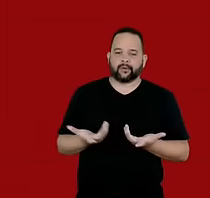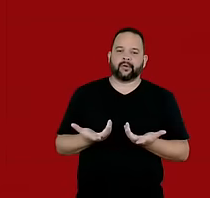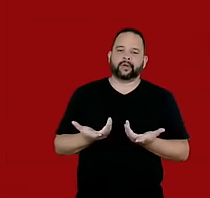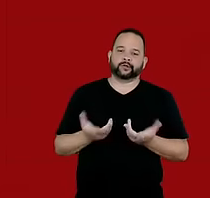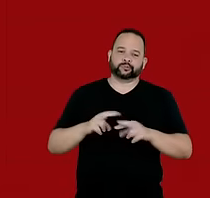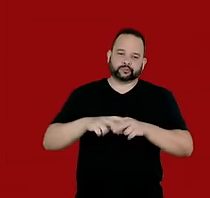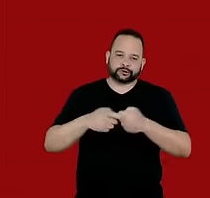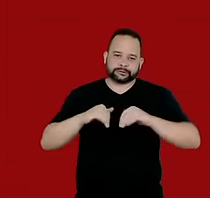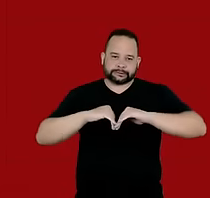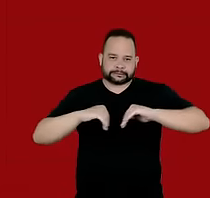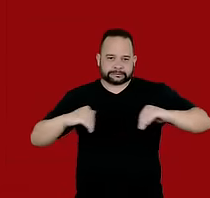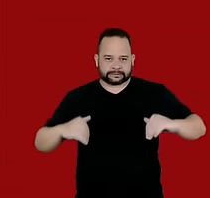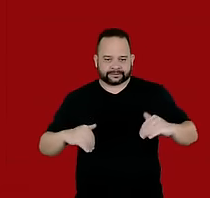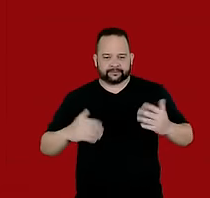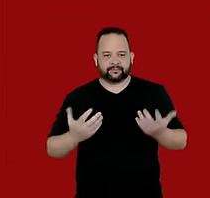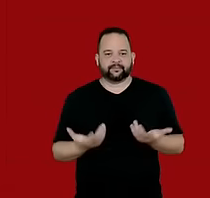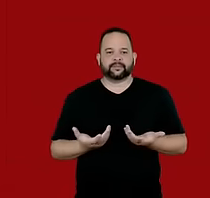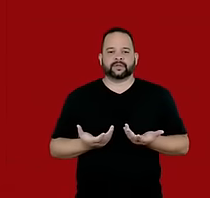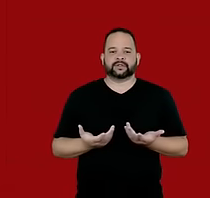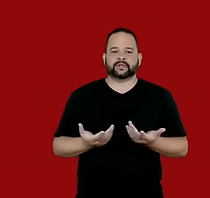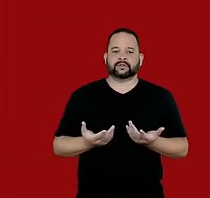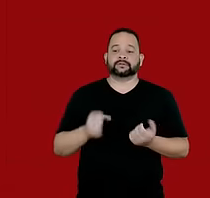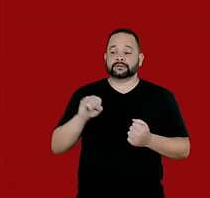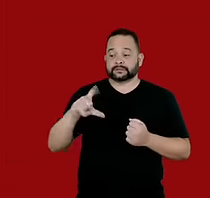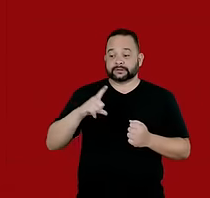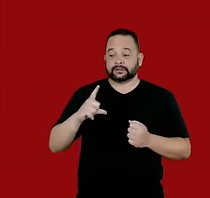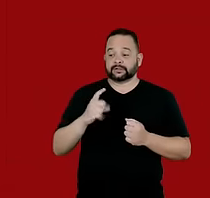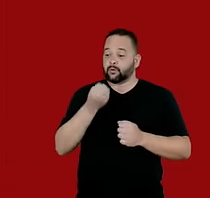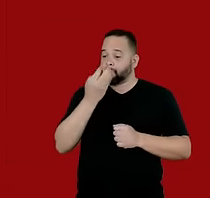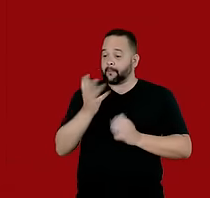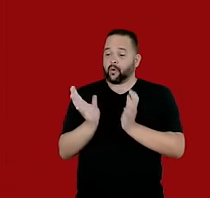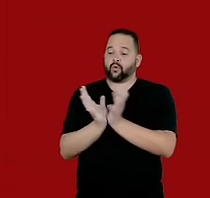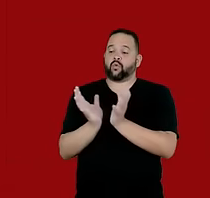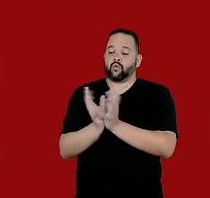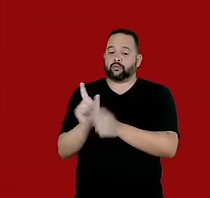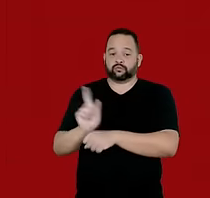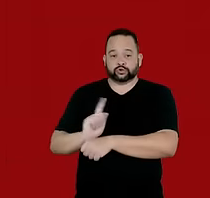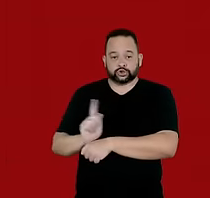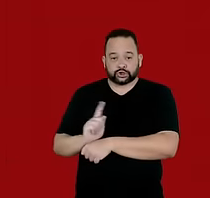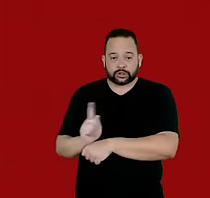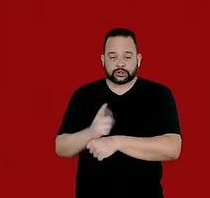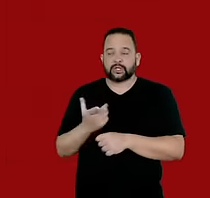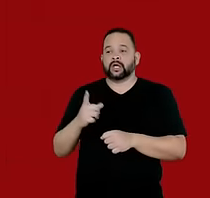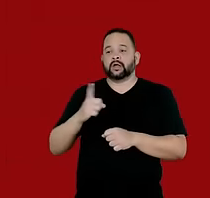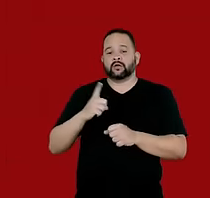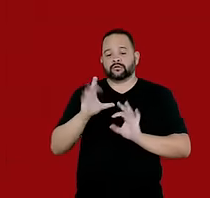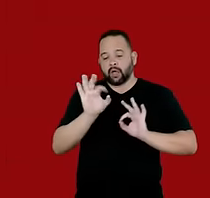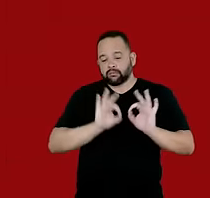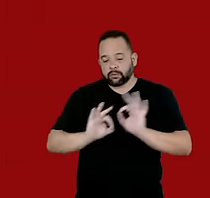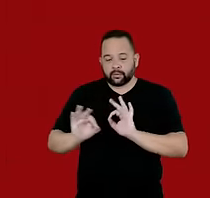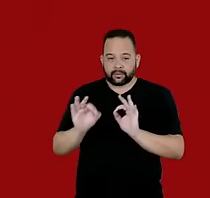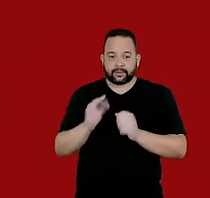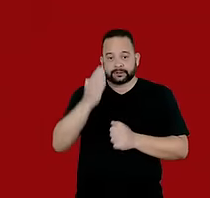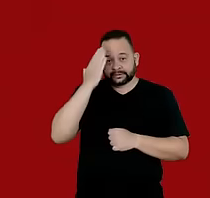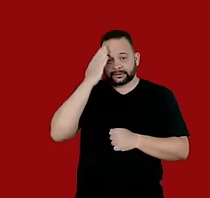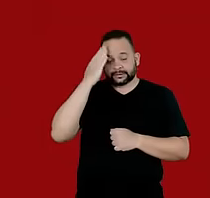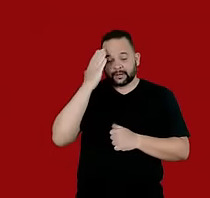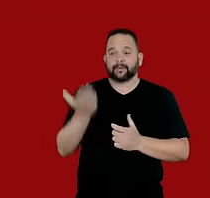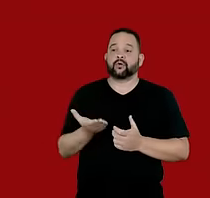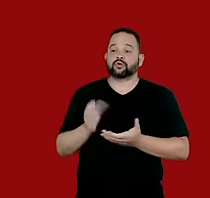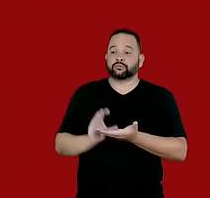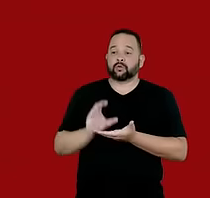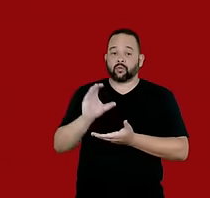você que tem uma uma boa equipe de gestão um bom processo distinguir aonde é um ativo que tem prêmio de risco que compensa ou outro ativo que tá